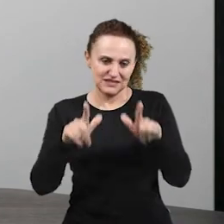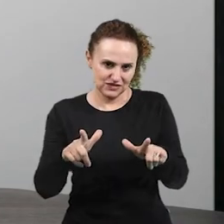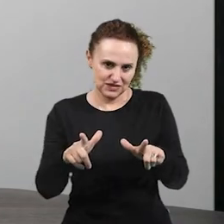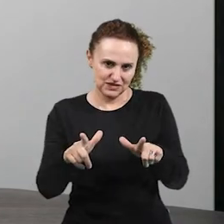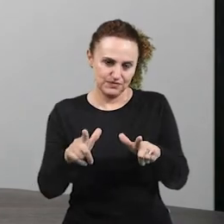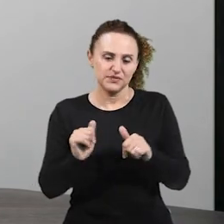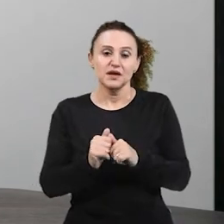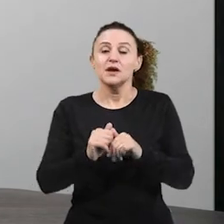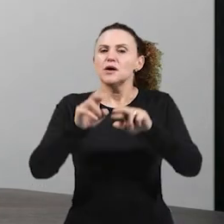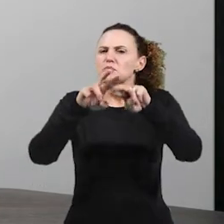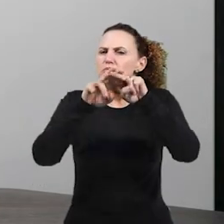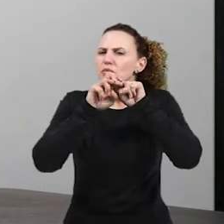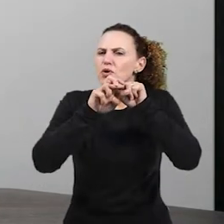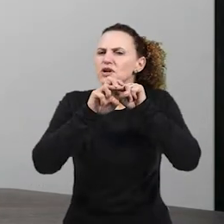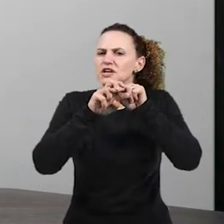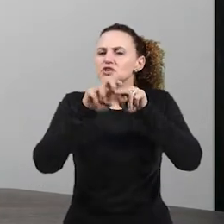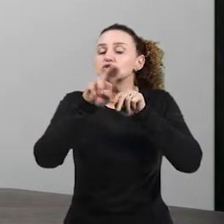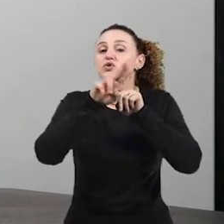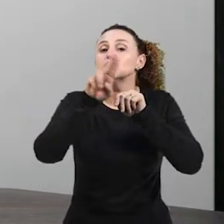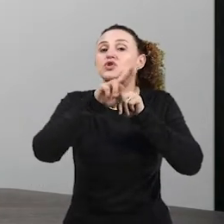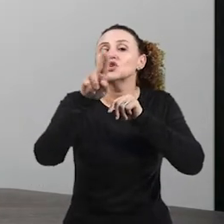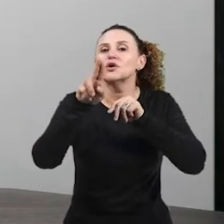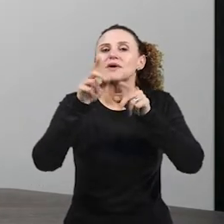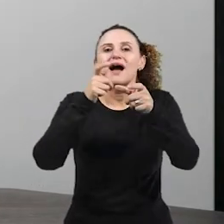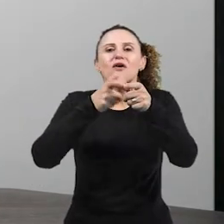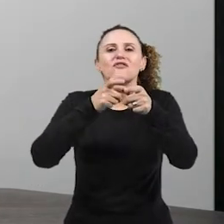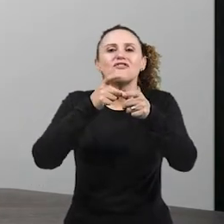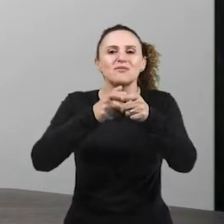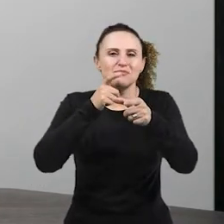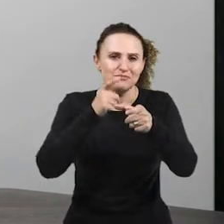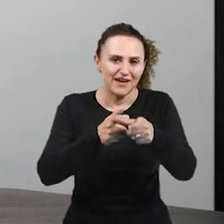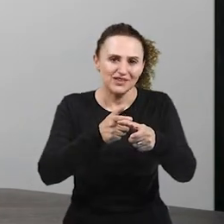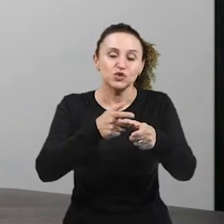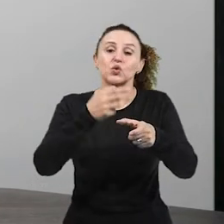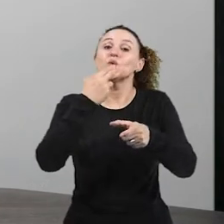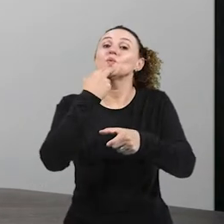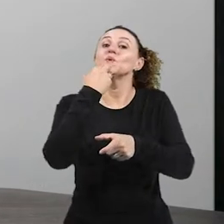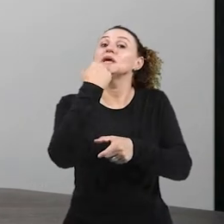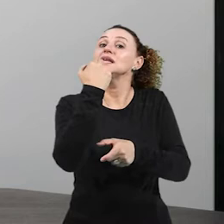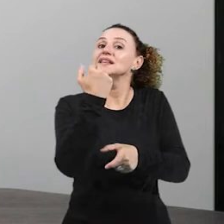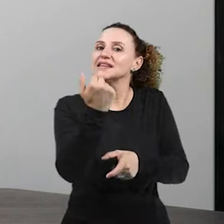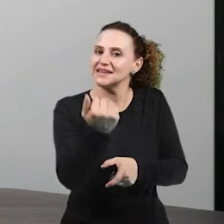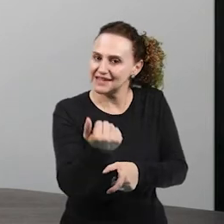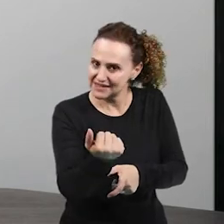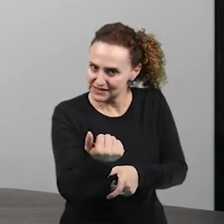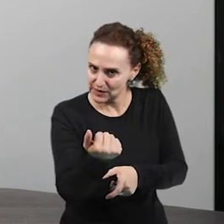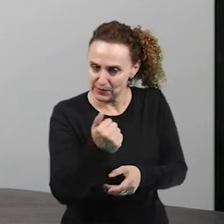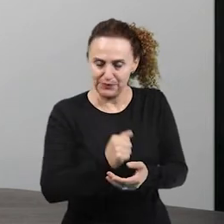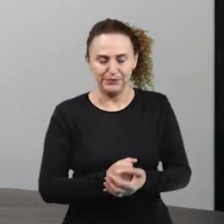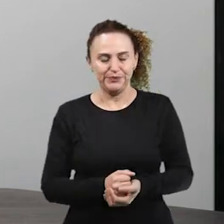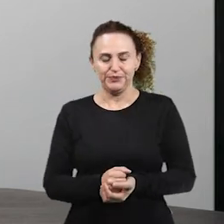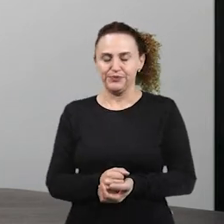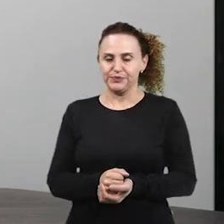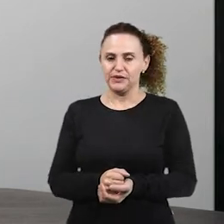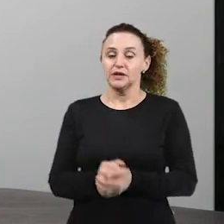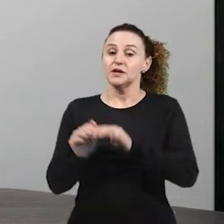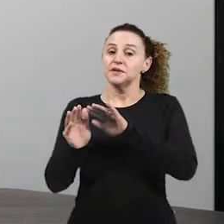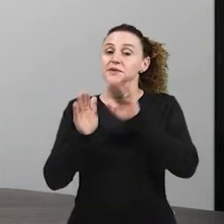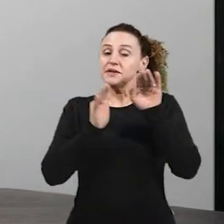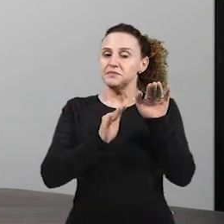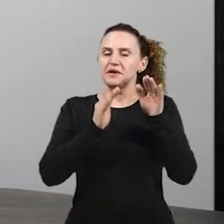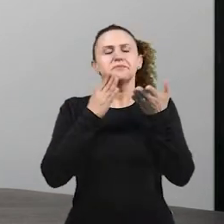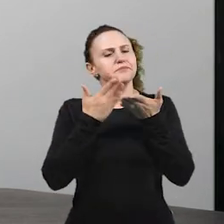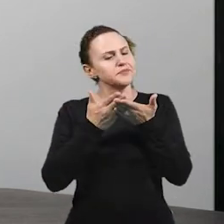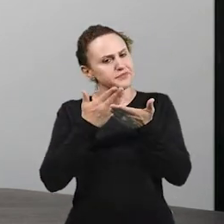chama alfabeto fonético internacional Tá além disso nós vamos